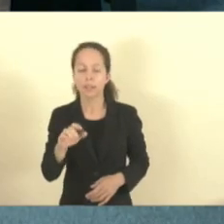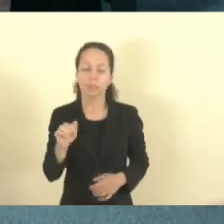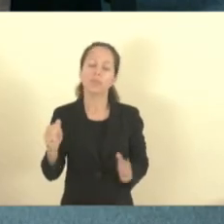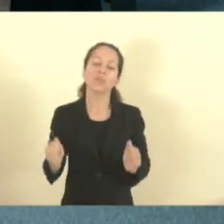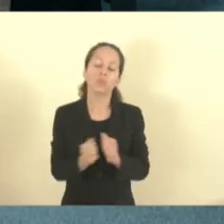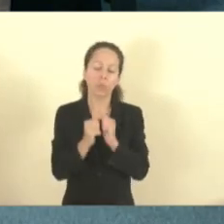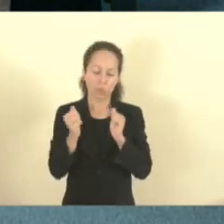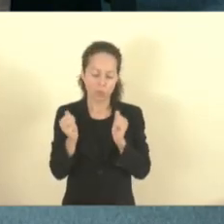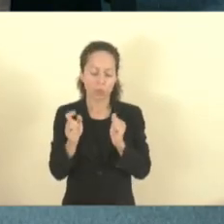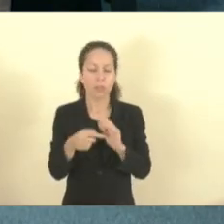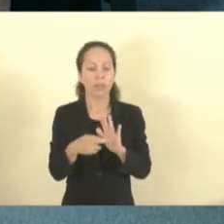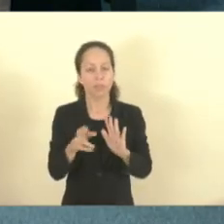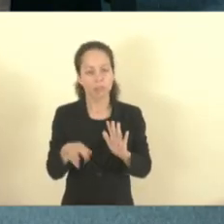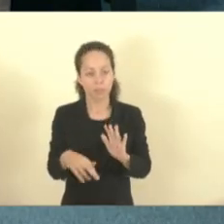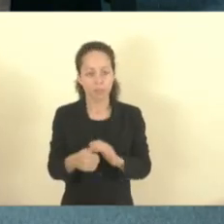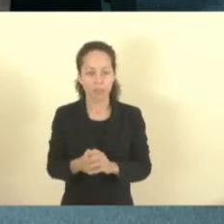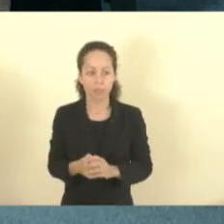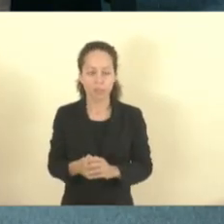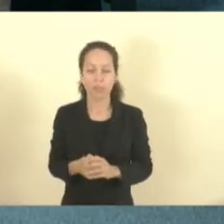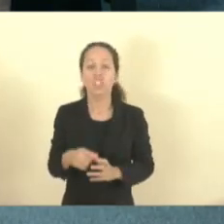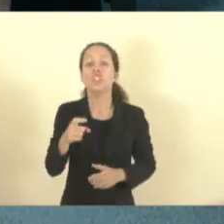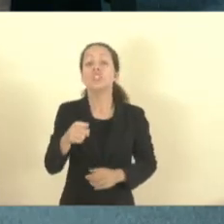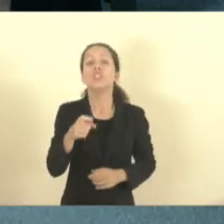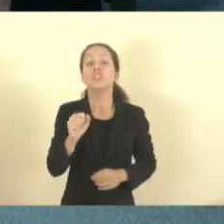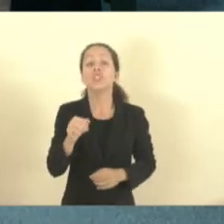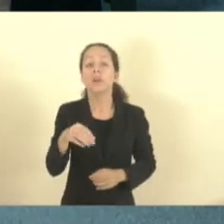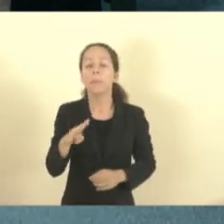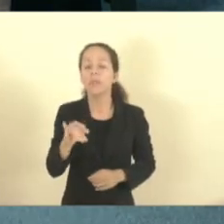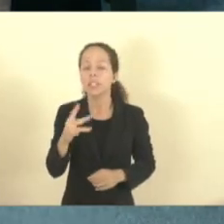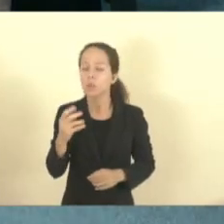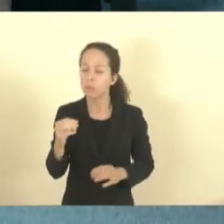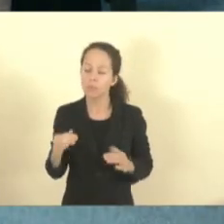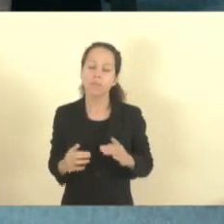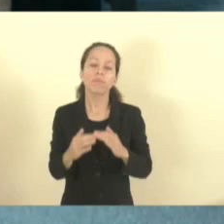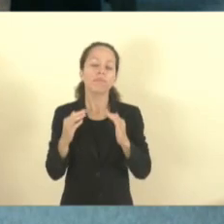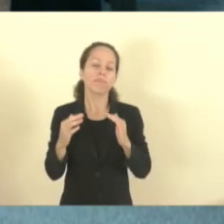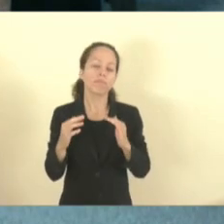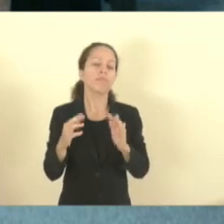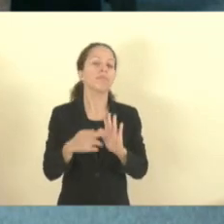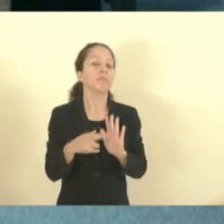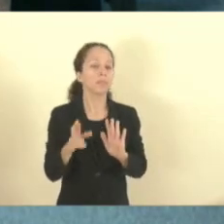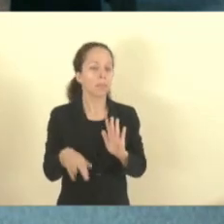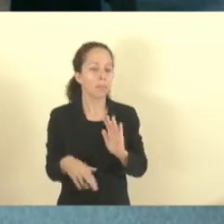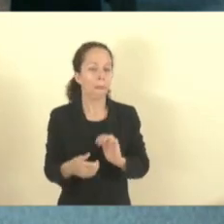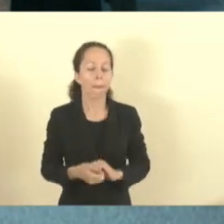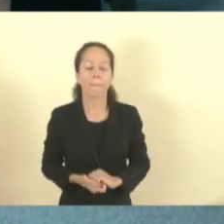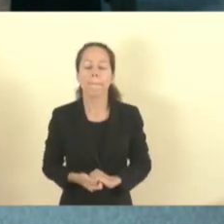Mazinho, com relator, deputado Calegari, com relator, deputado Chambinho, com relator,